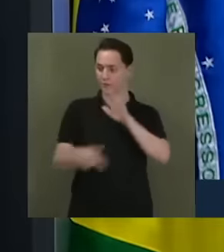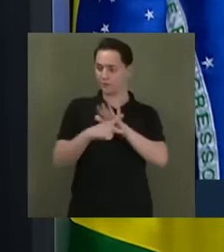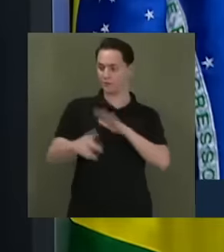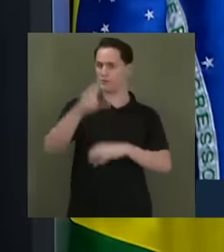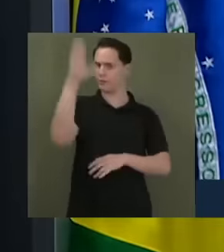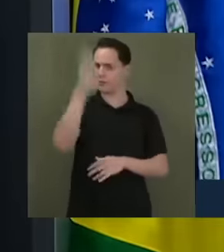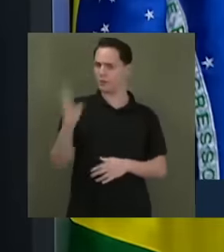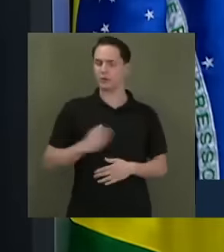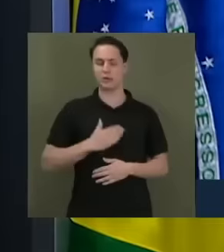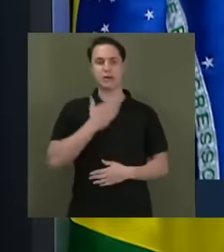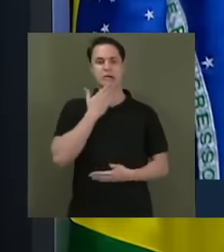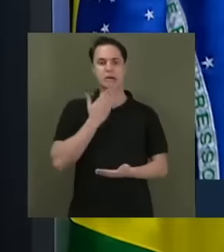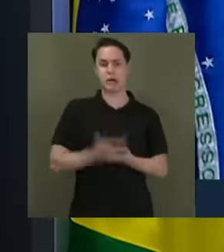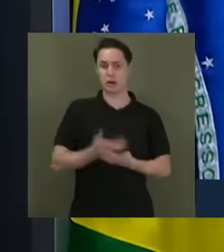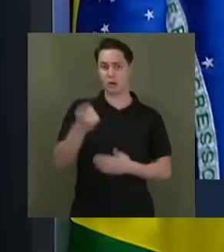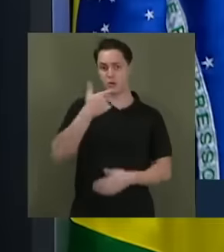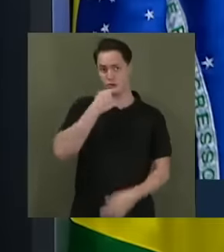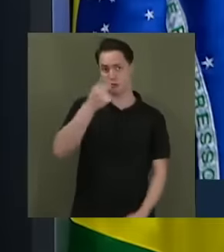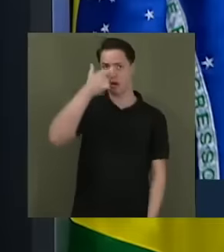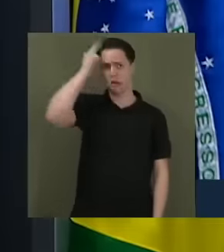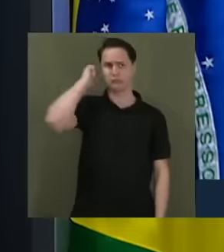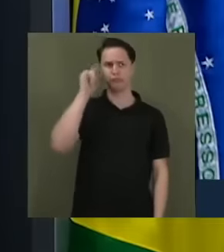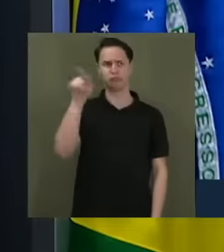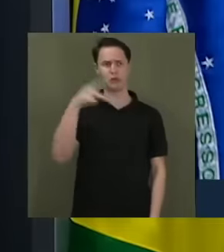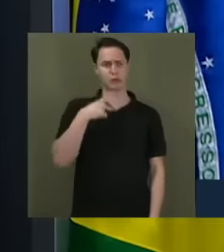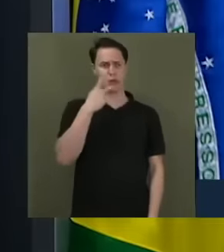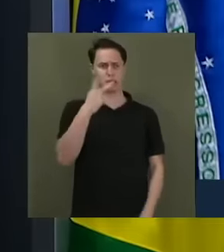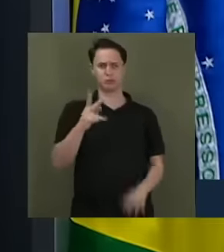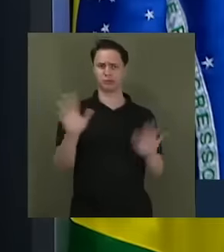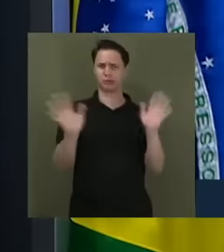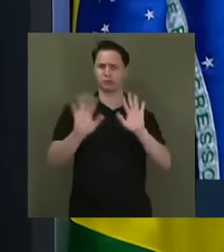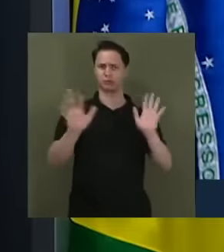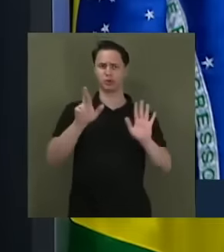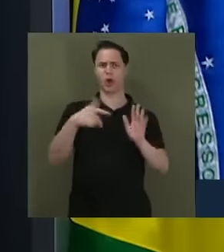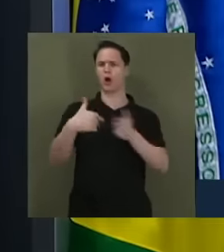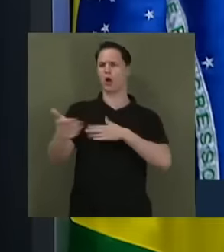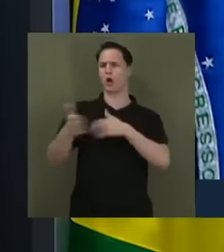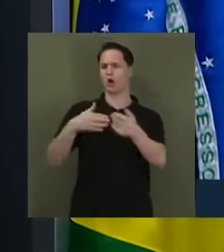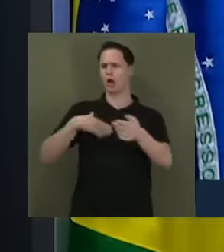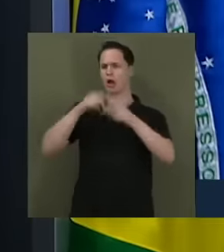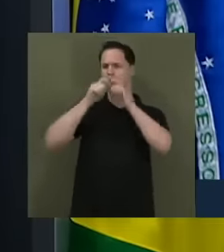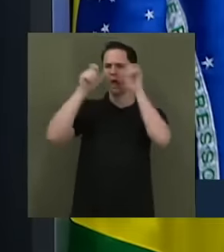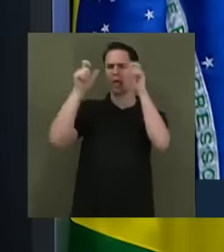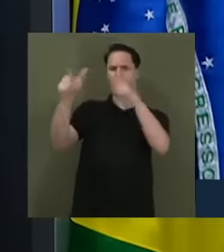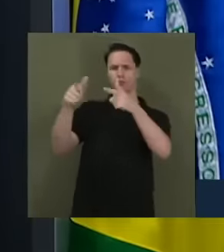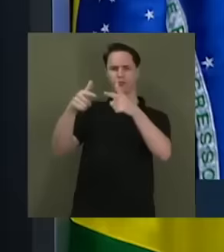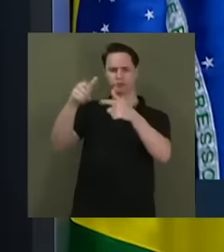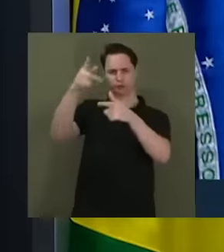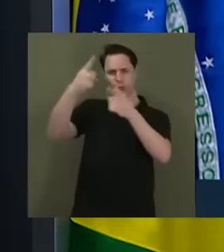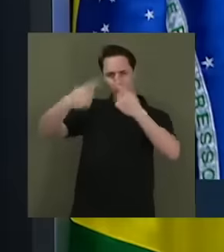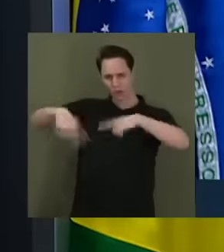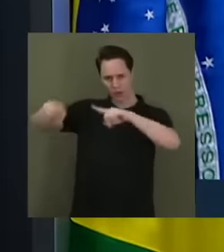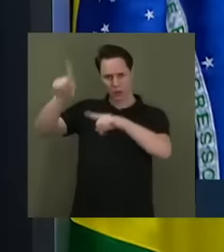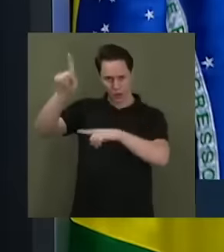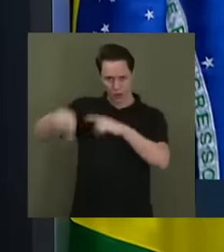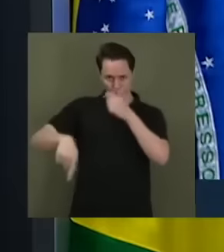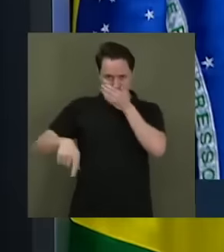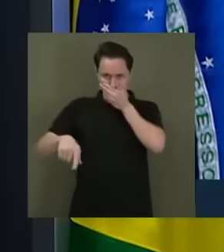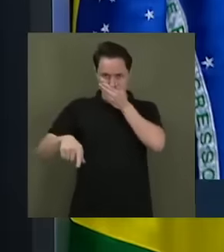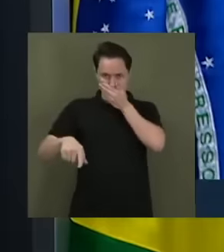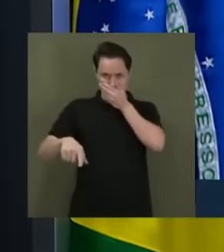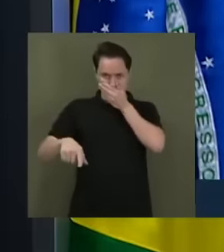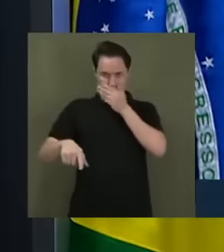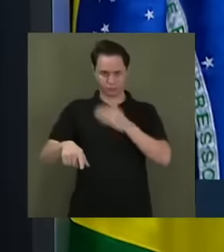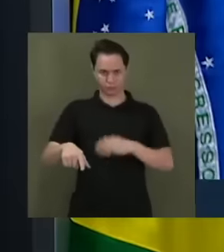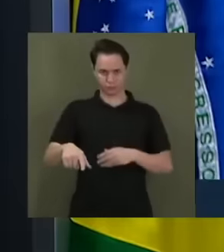o próprio Ministro Alexandre reconhece que não é qualquer ofensa às esposas de candidatos que será levada em conta pela